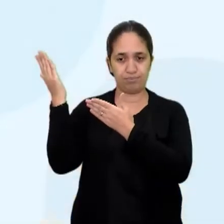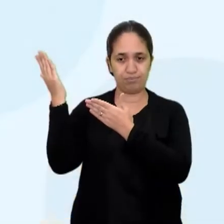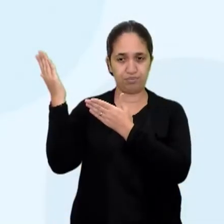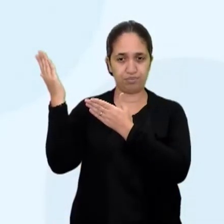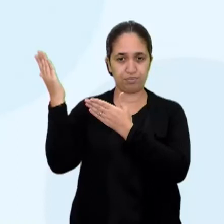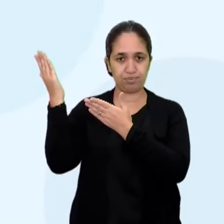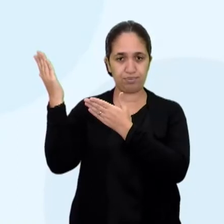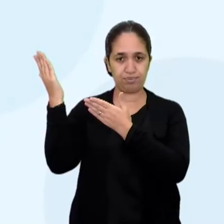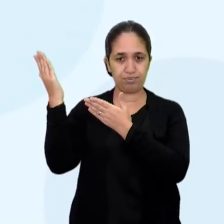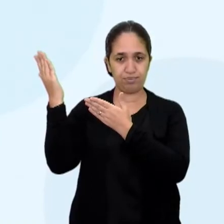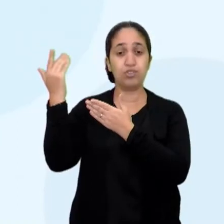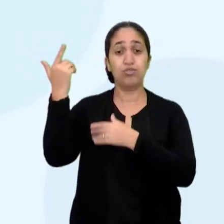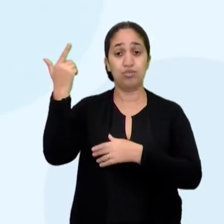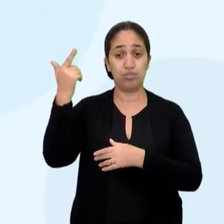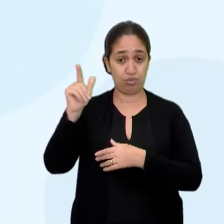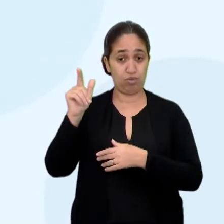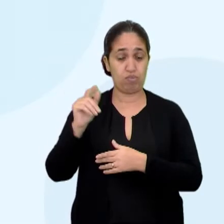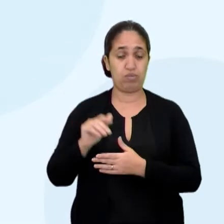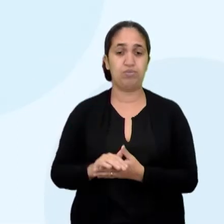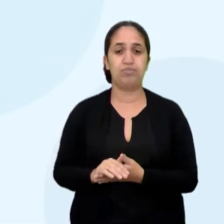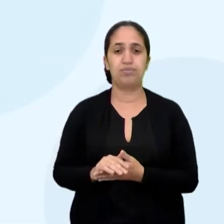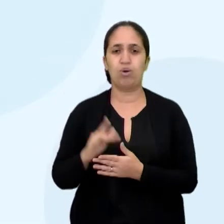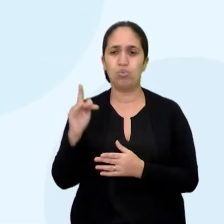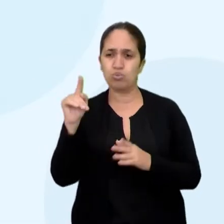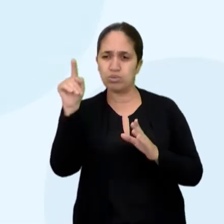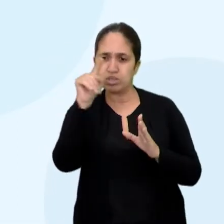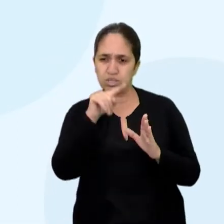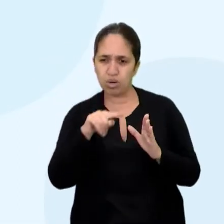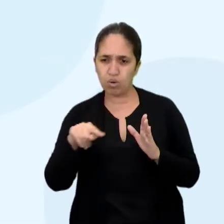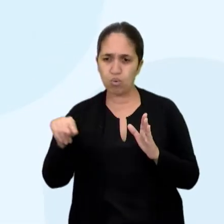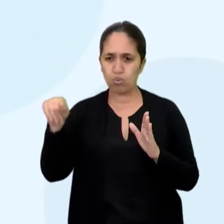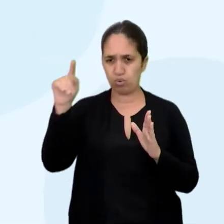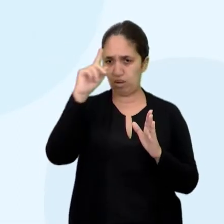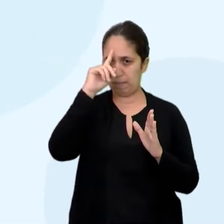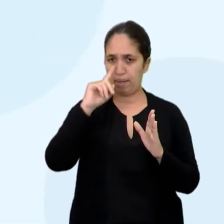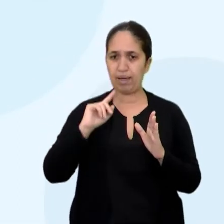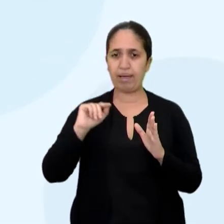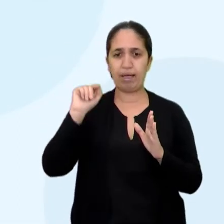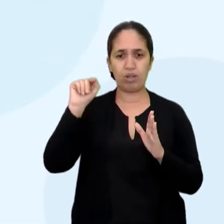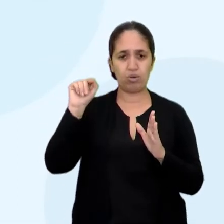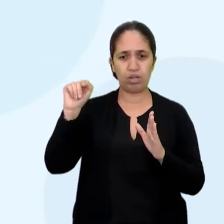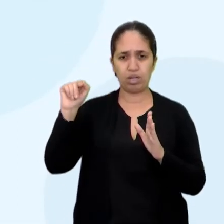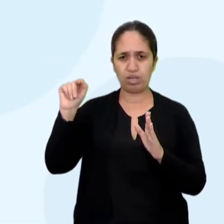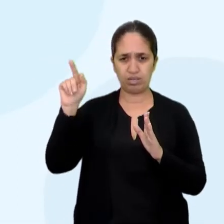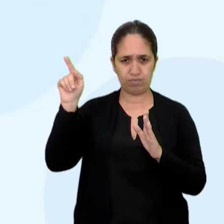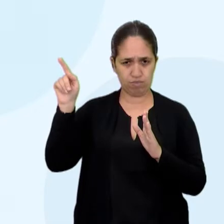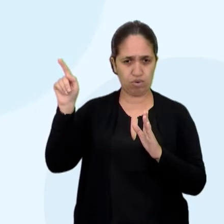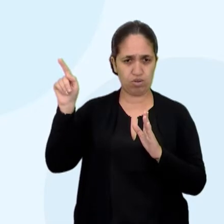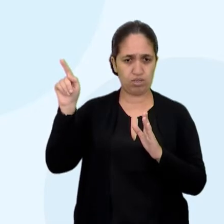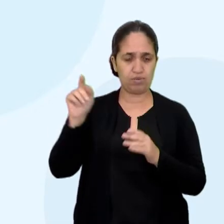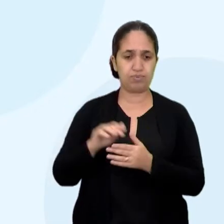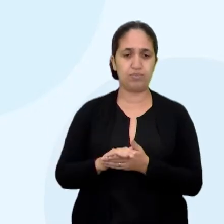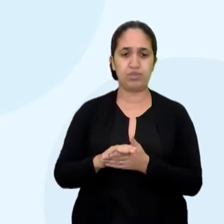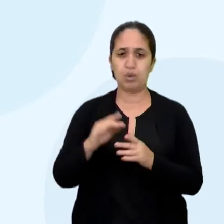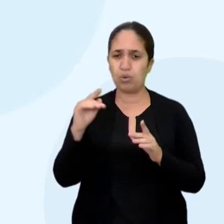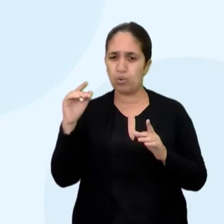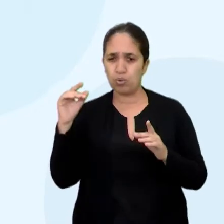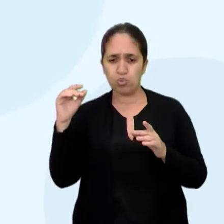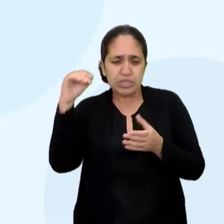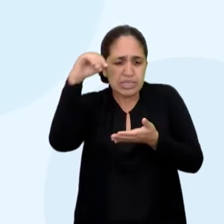que a gente vai ver de novo. Então, o círculo maior e amarelo é onde teve lá a intensidade lá, né, do